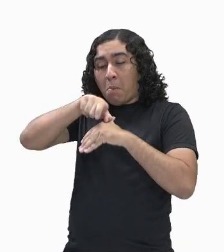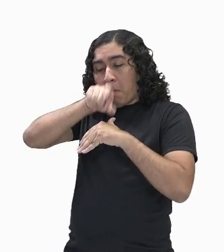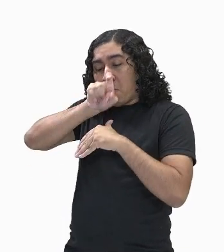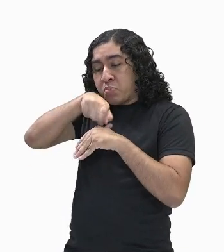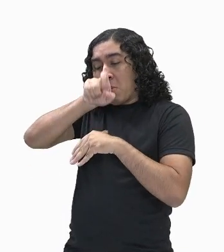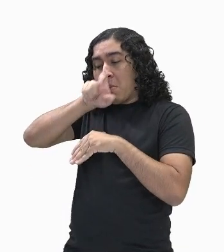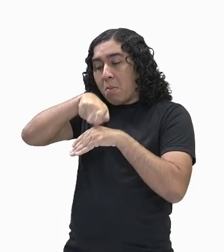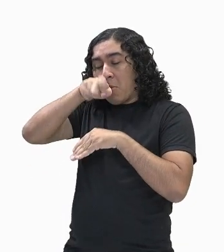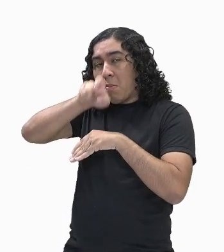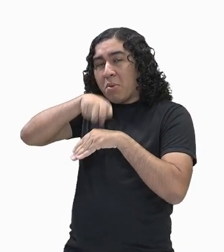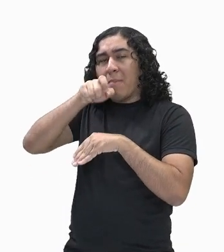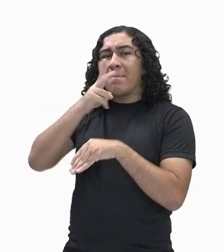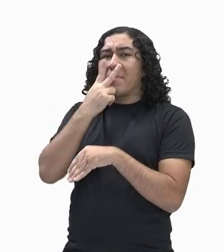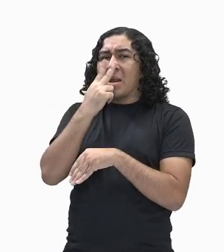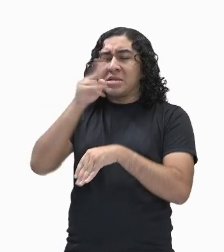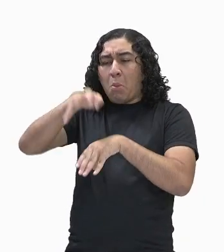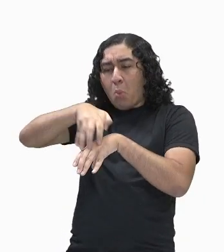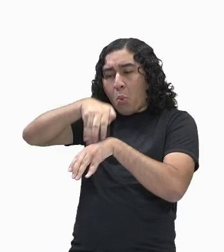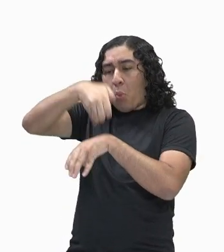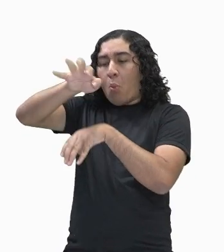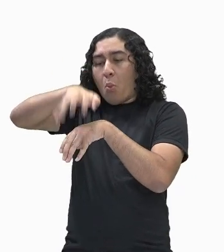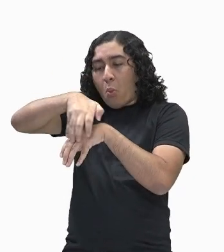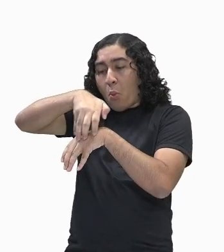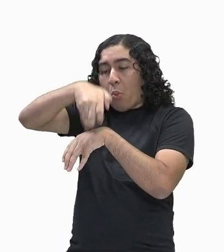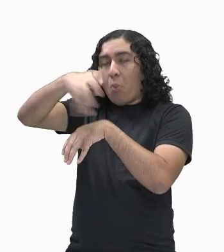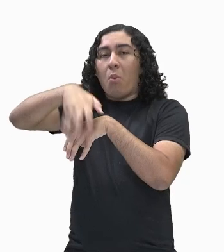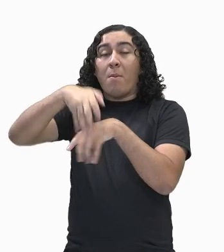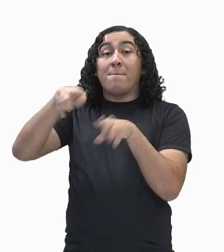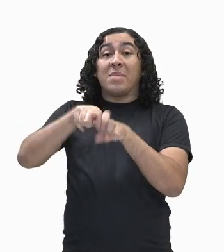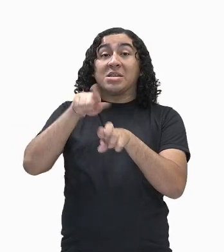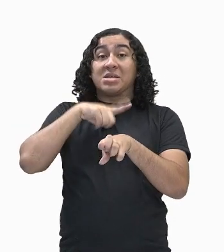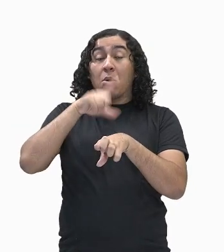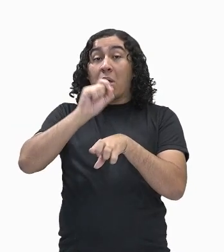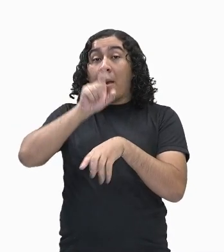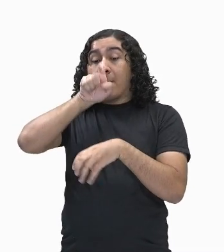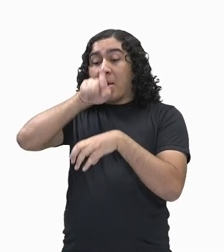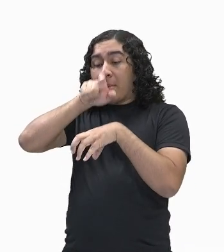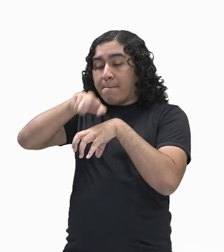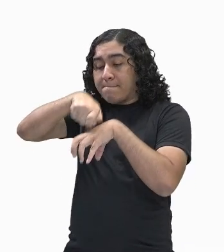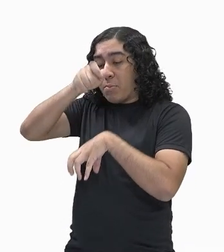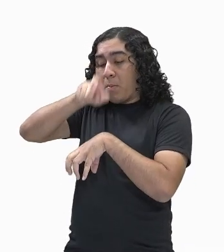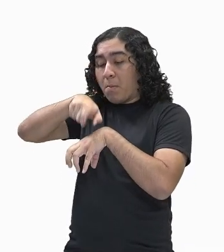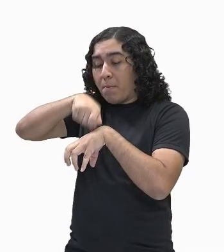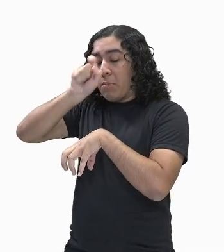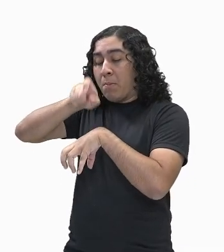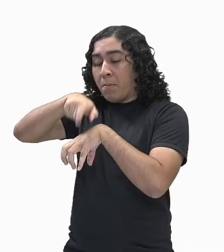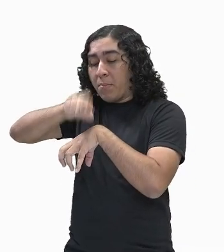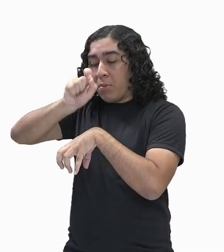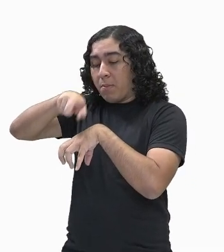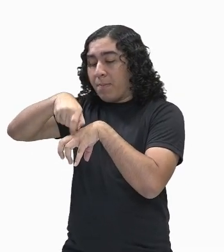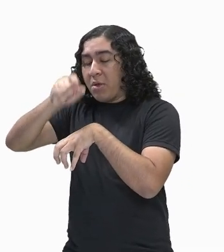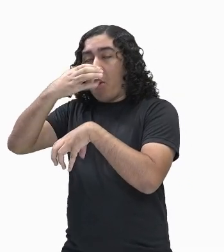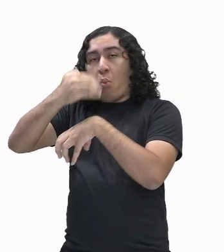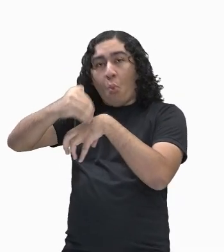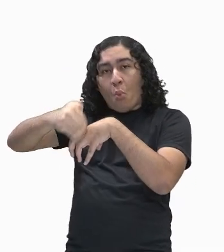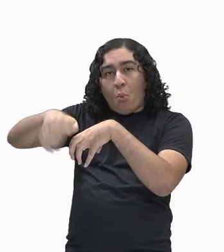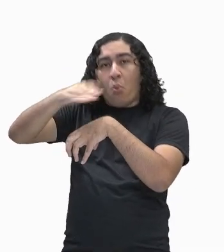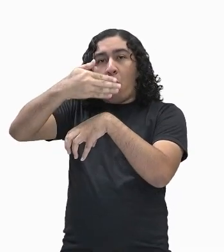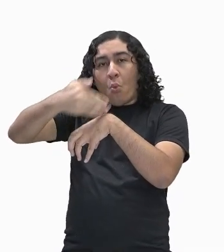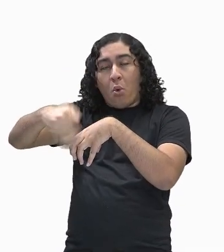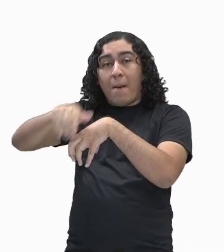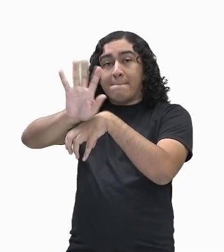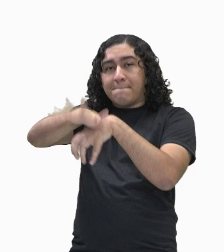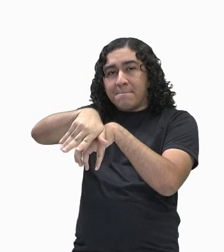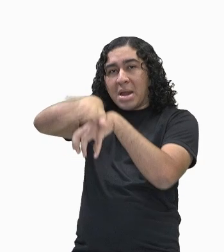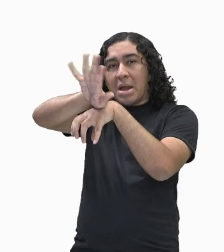elas penteassem. Na verdade, aquele hábito de ficar puxando a peninha, penteando ela, tentando alinhar as penas, é porque ele